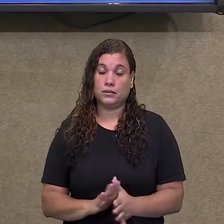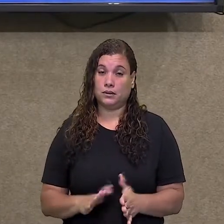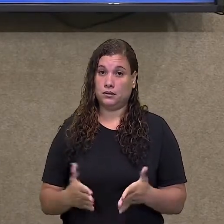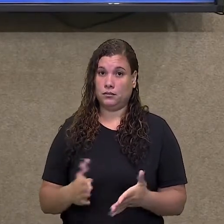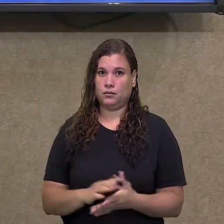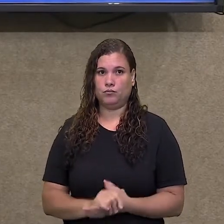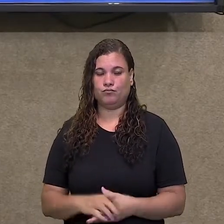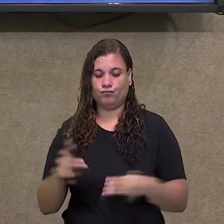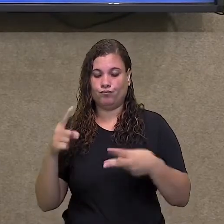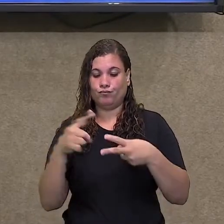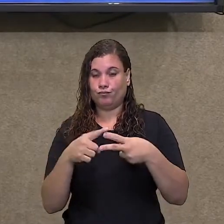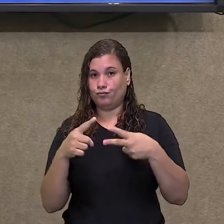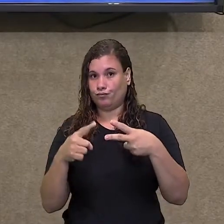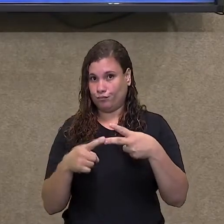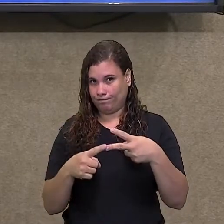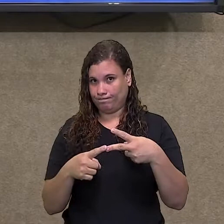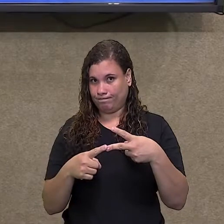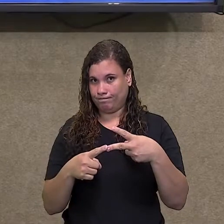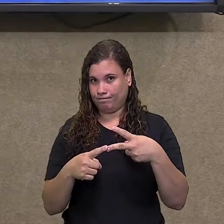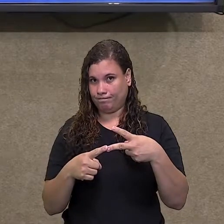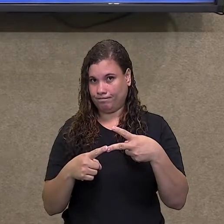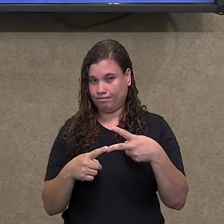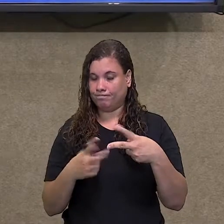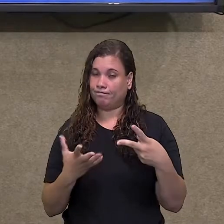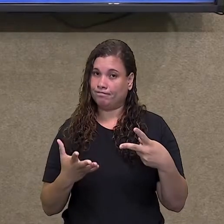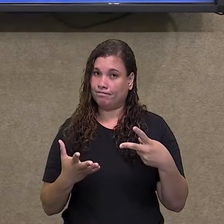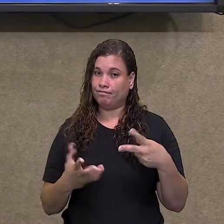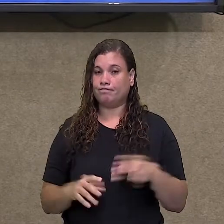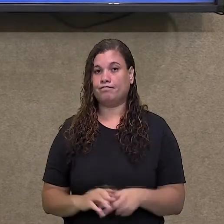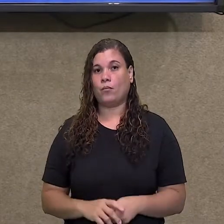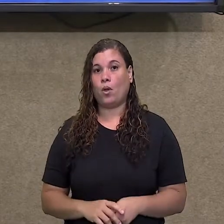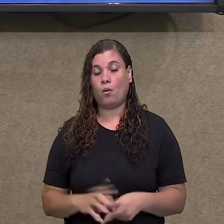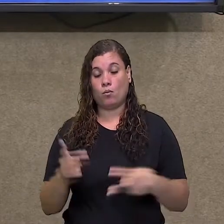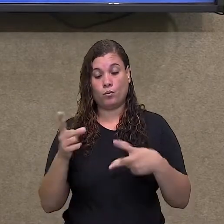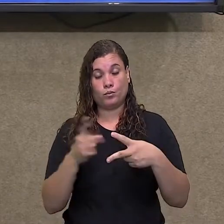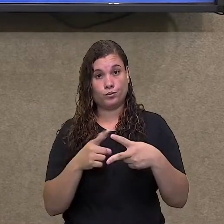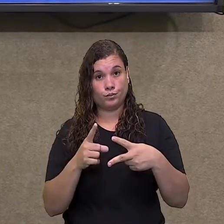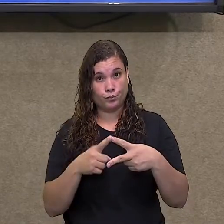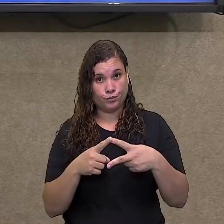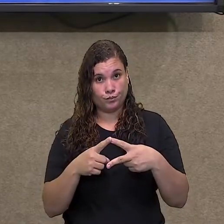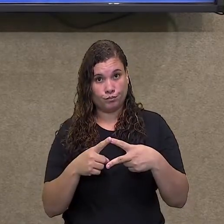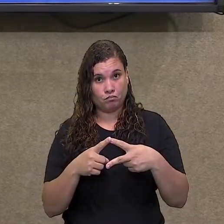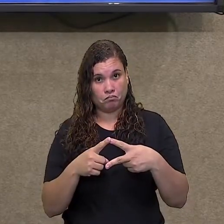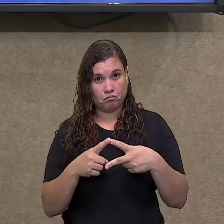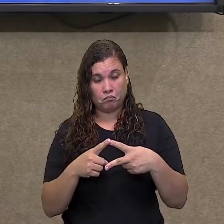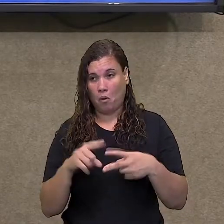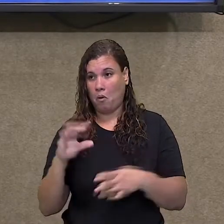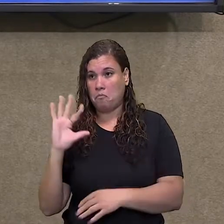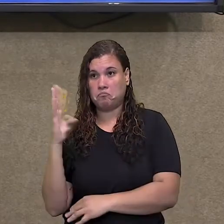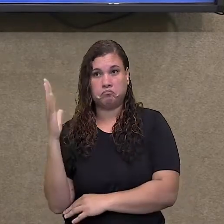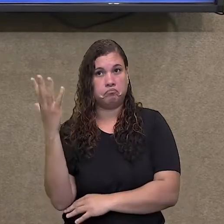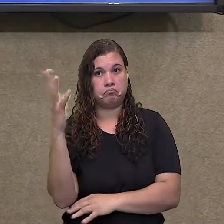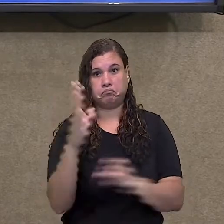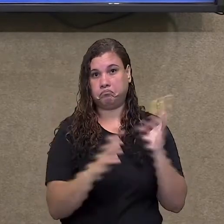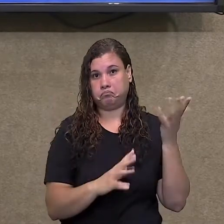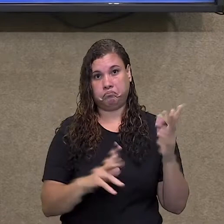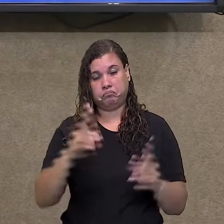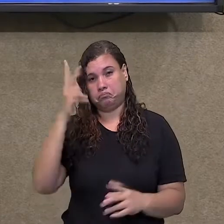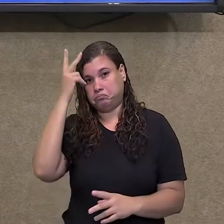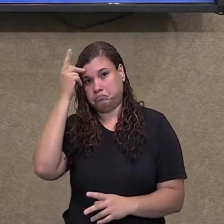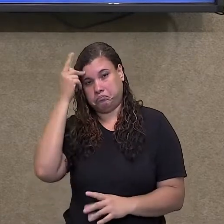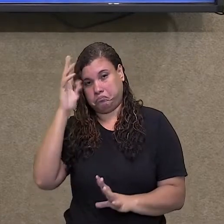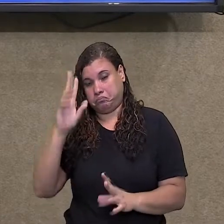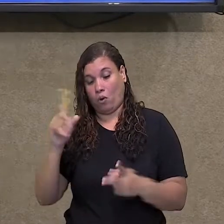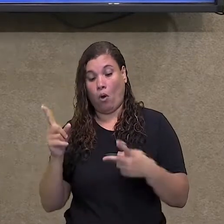duas formas. Elas podem ser formadas naturalmente ou planejadas.